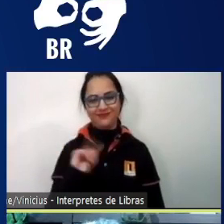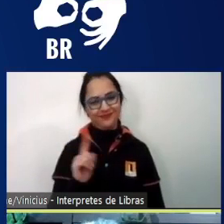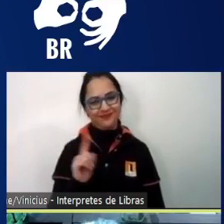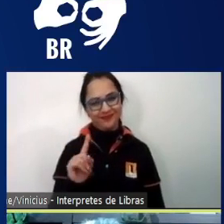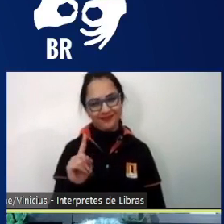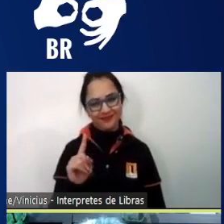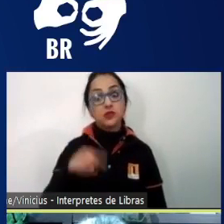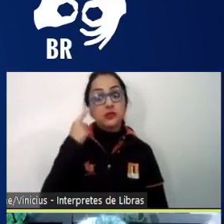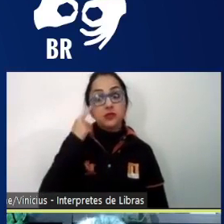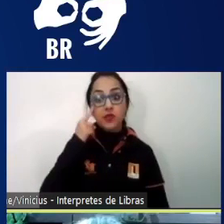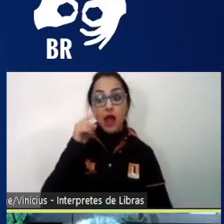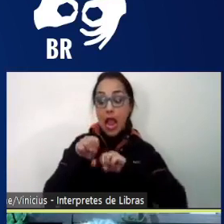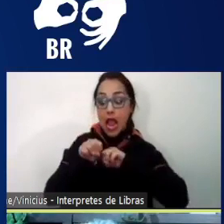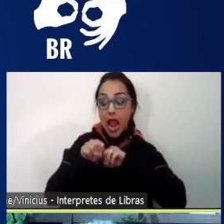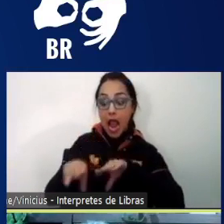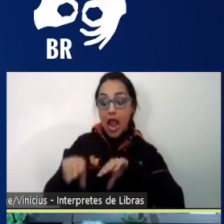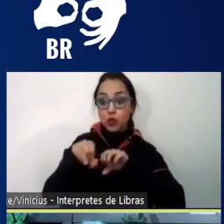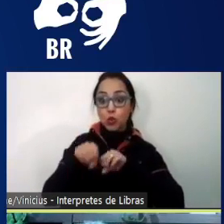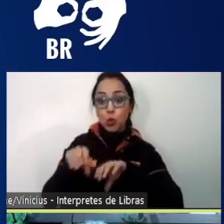sobre educação inclusiva,